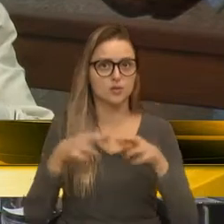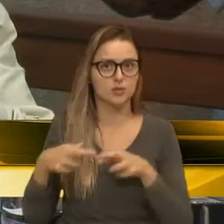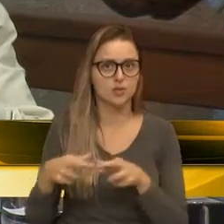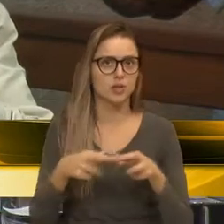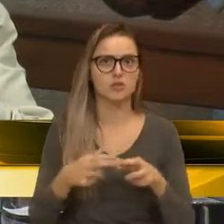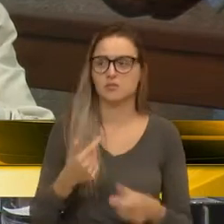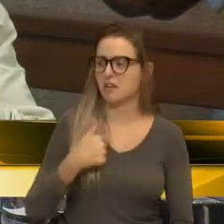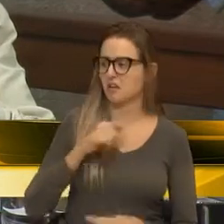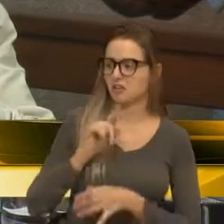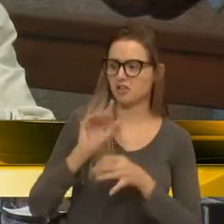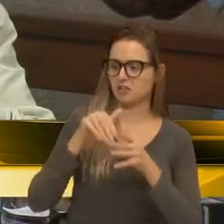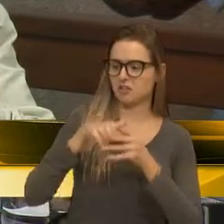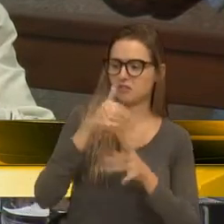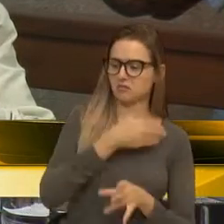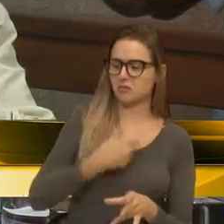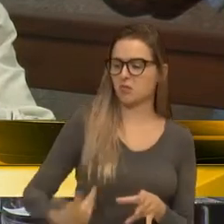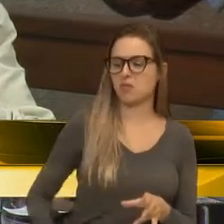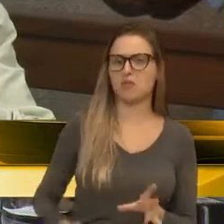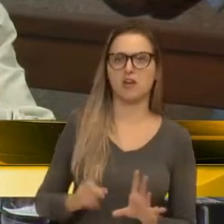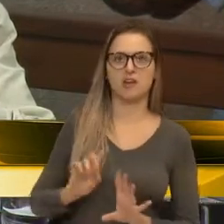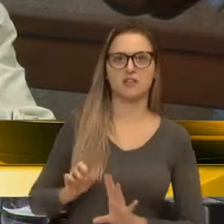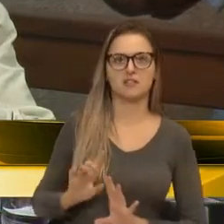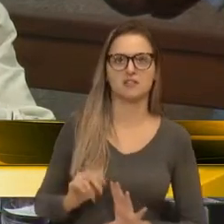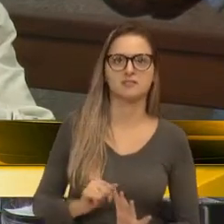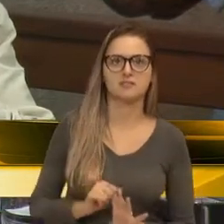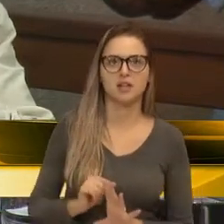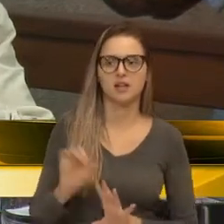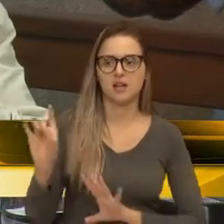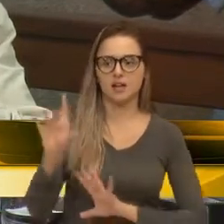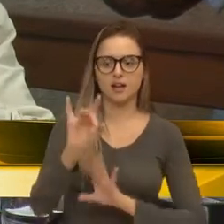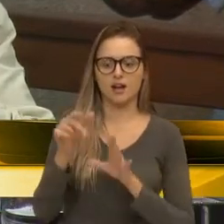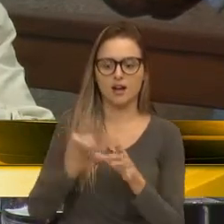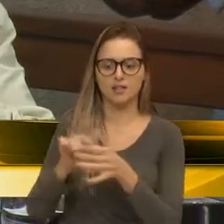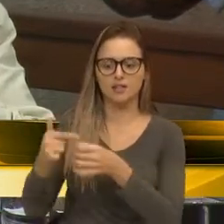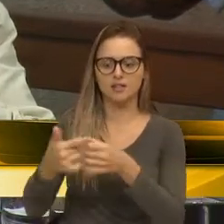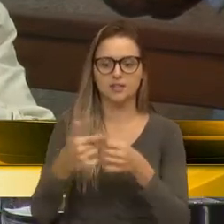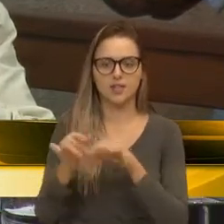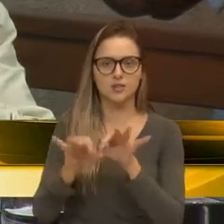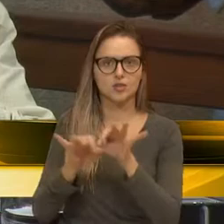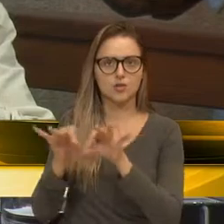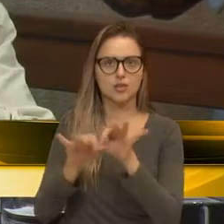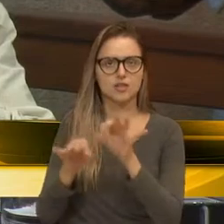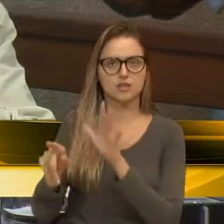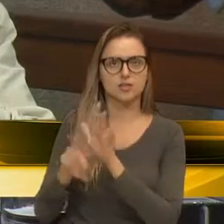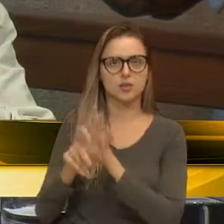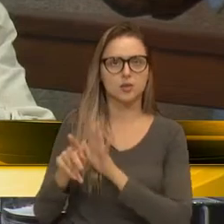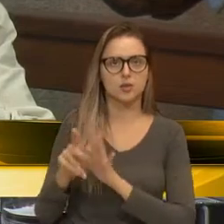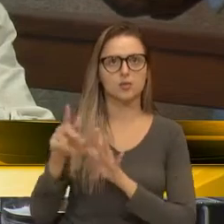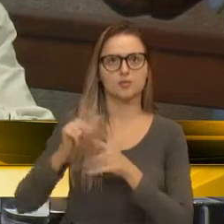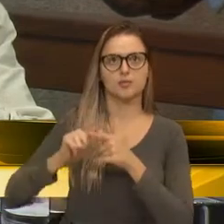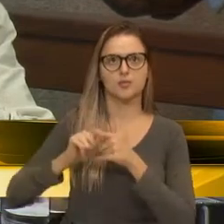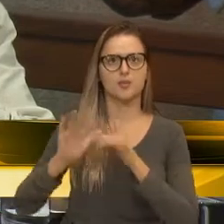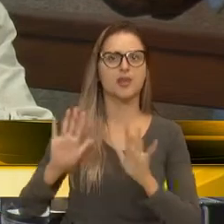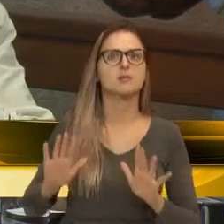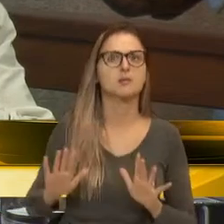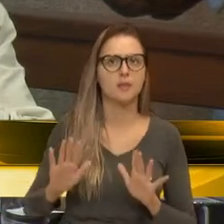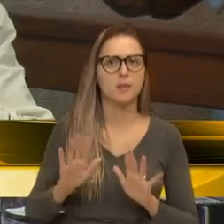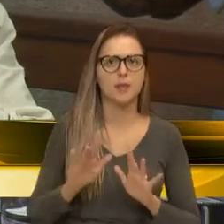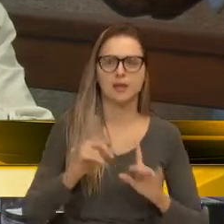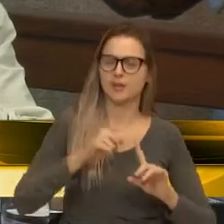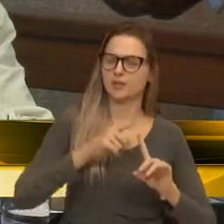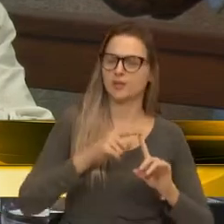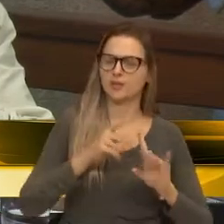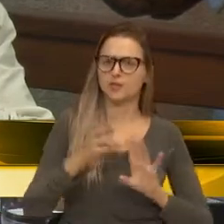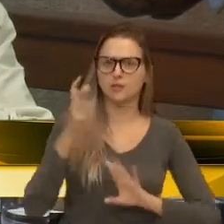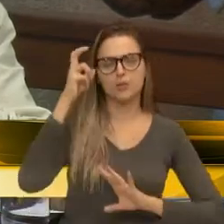me elegi governador. Cada município que resolve os seus problemas. Então, com esta cultura, com esse tipo de parceria